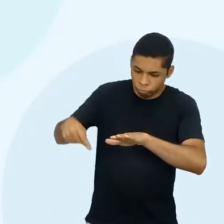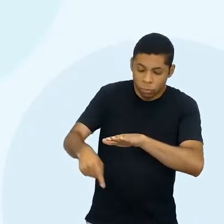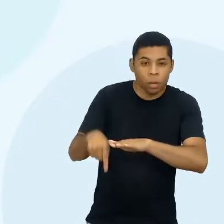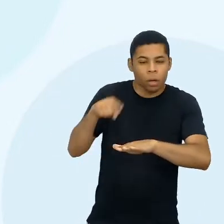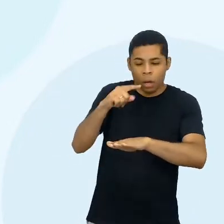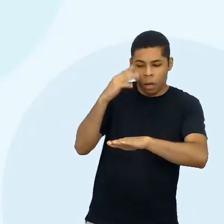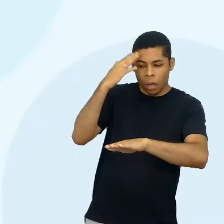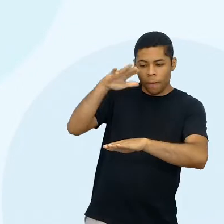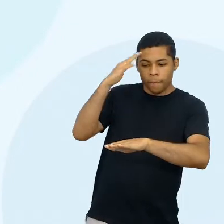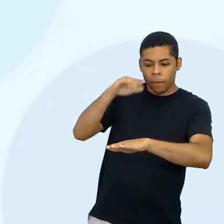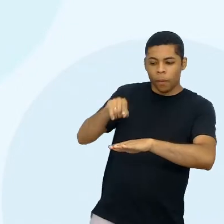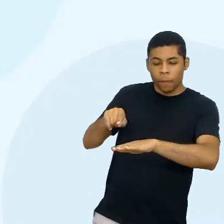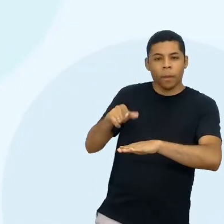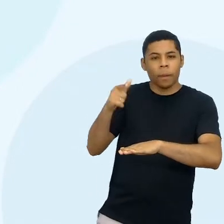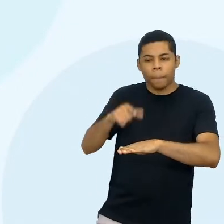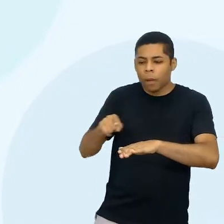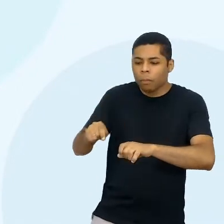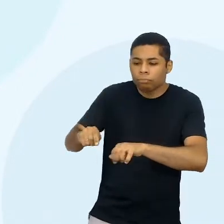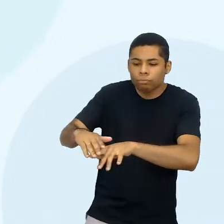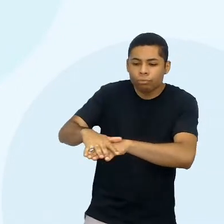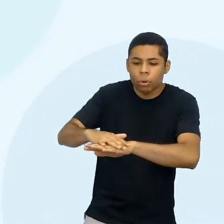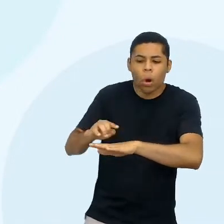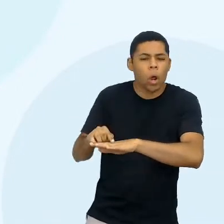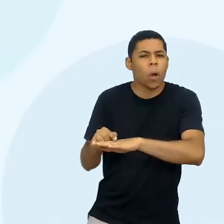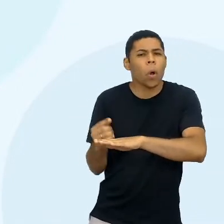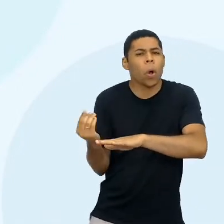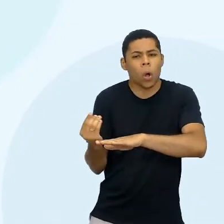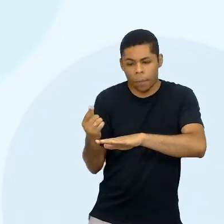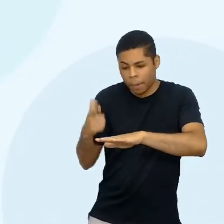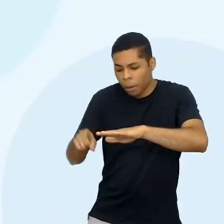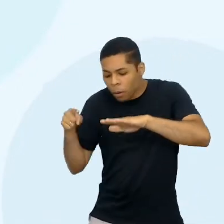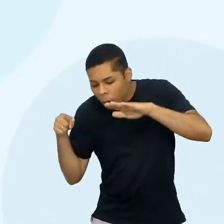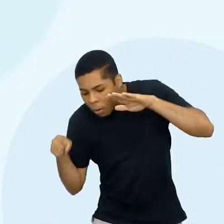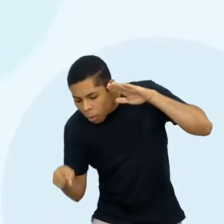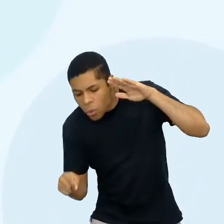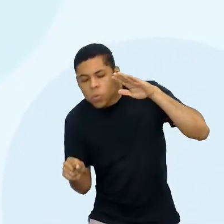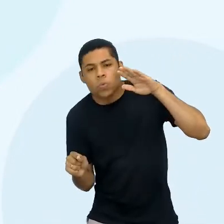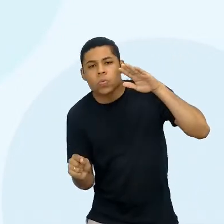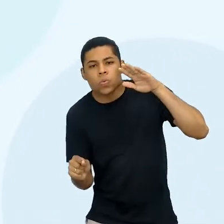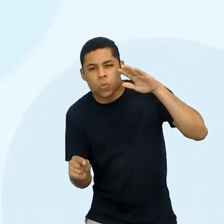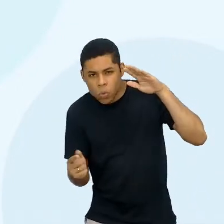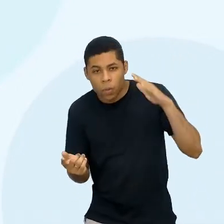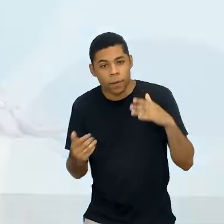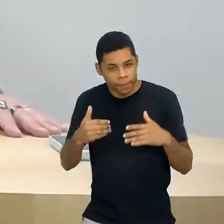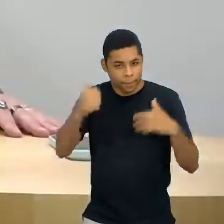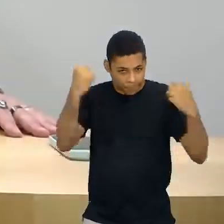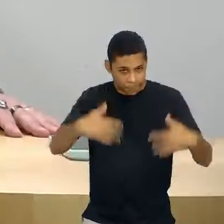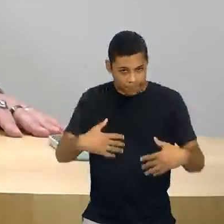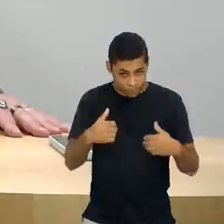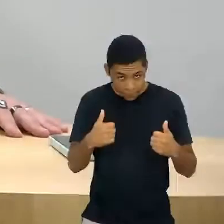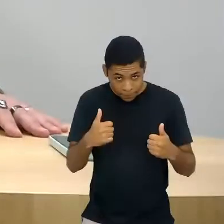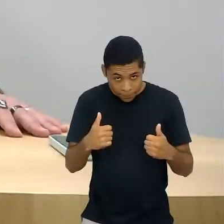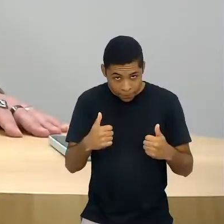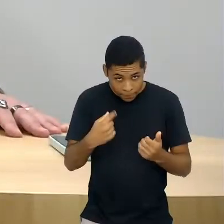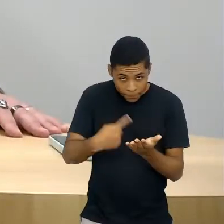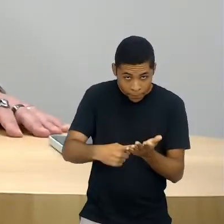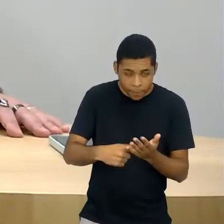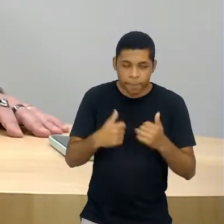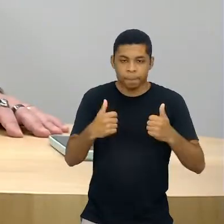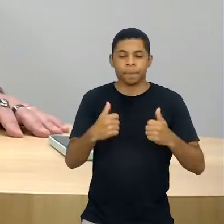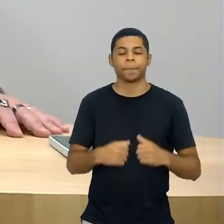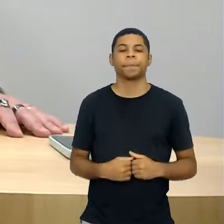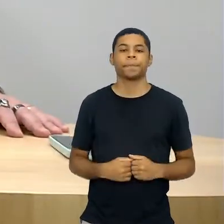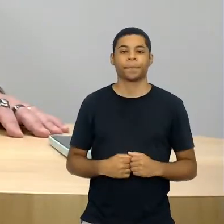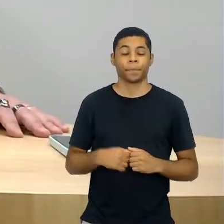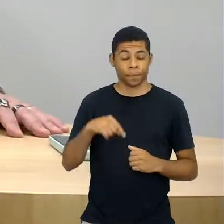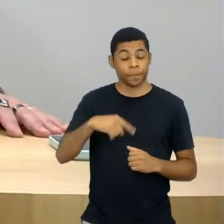os elementos que os formam, entender a formação dos minerais e minérios do solo, tá certo, galera? E é isso aí. Agora nós vamos